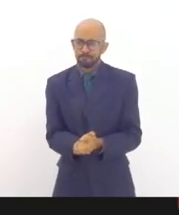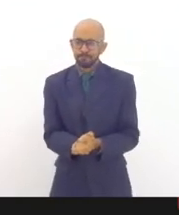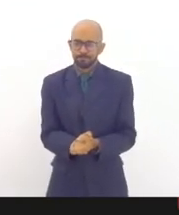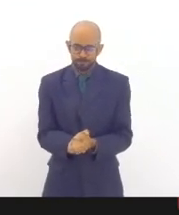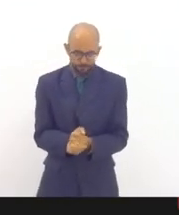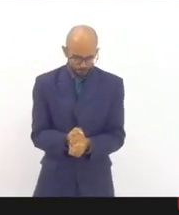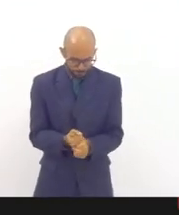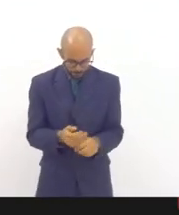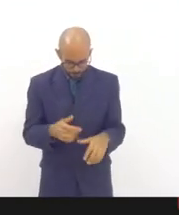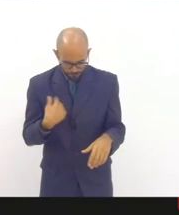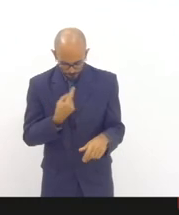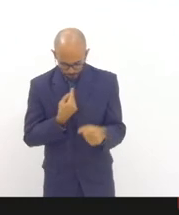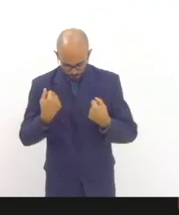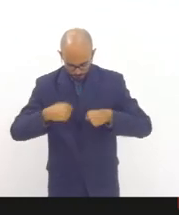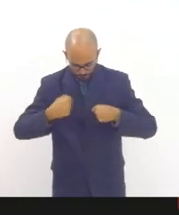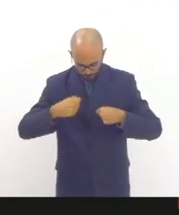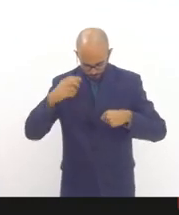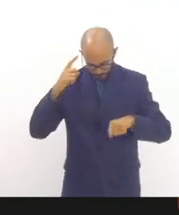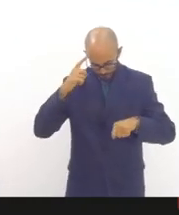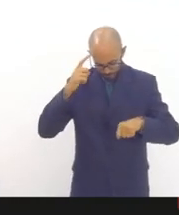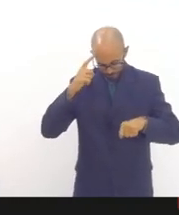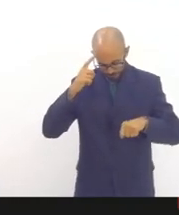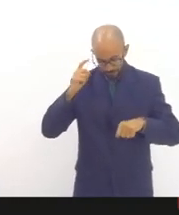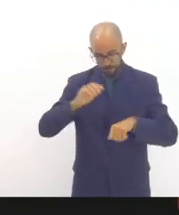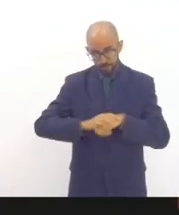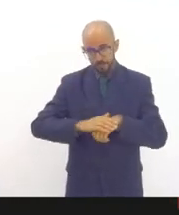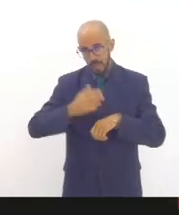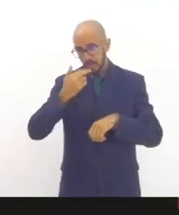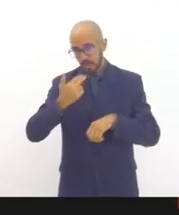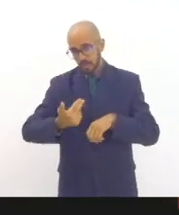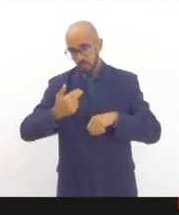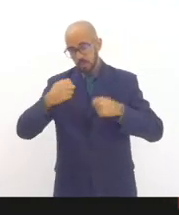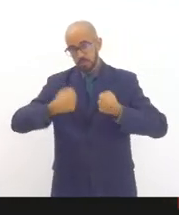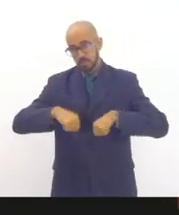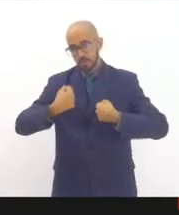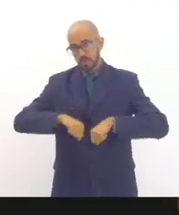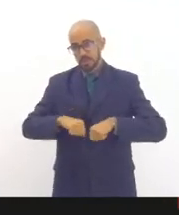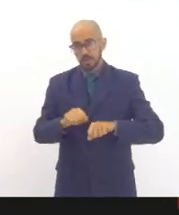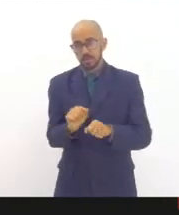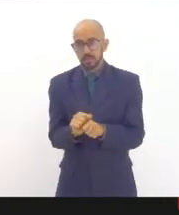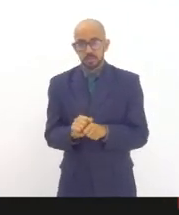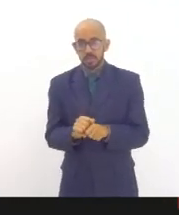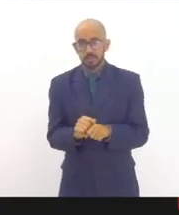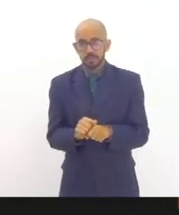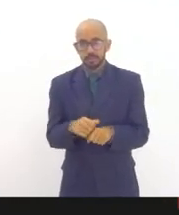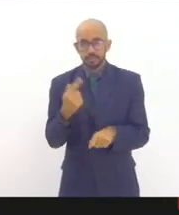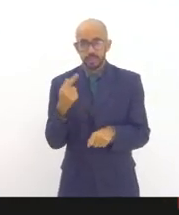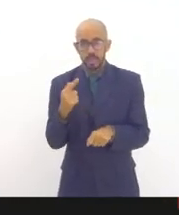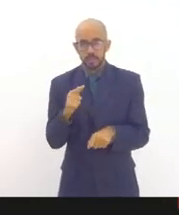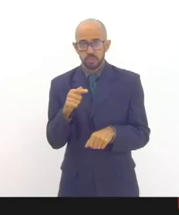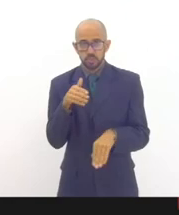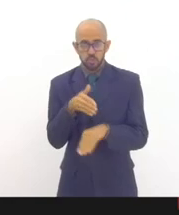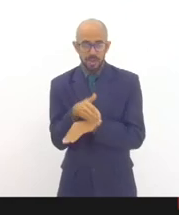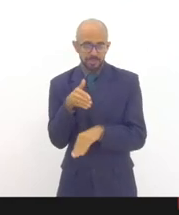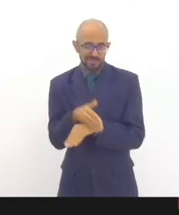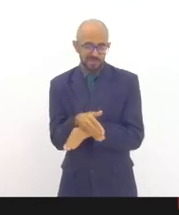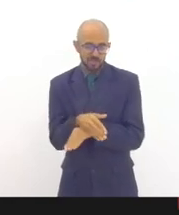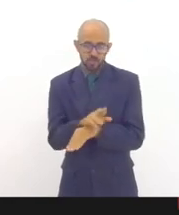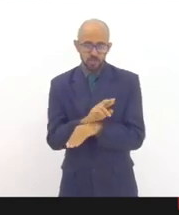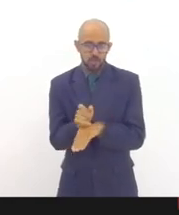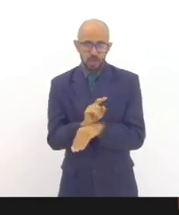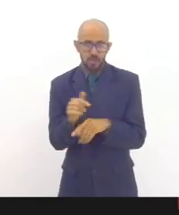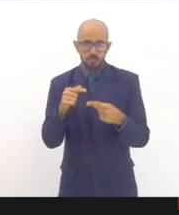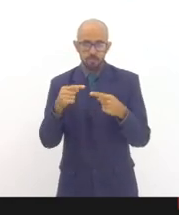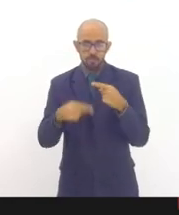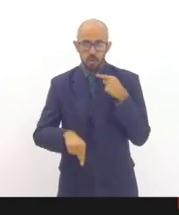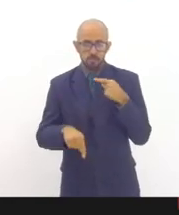temos que pensar sobre esta ótica. A língua precisa garantir o acesso e não impedir o